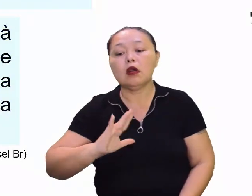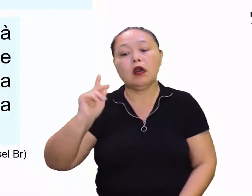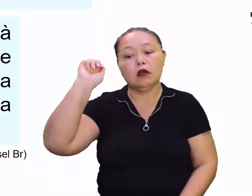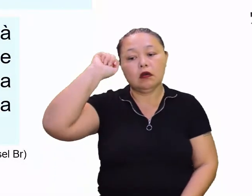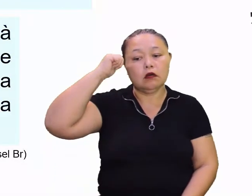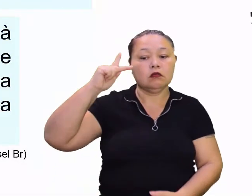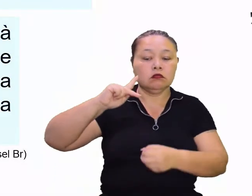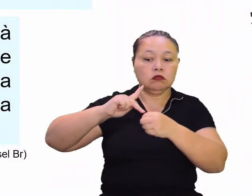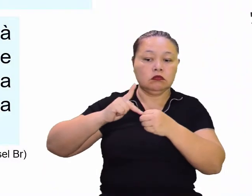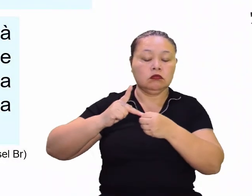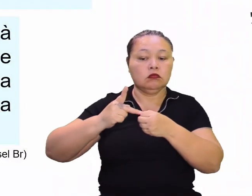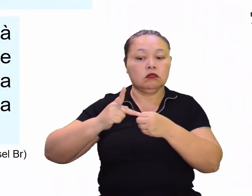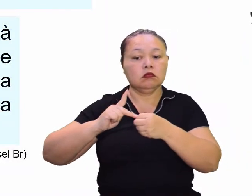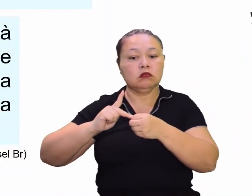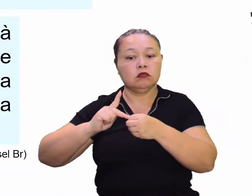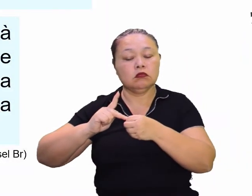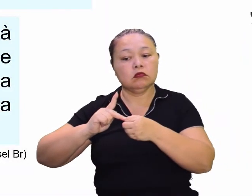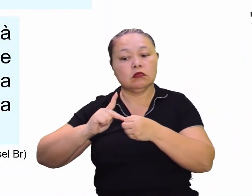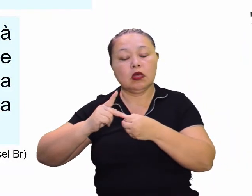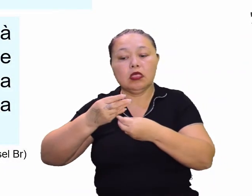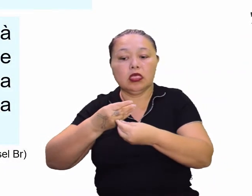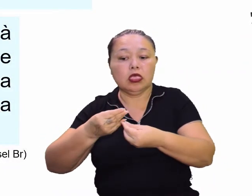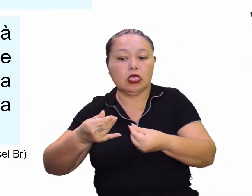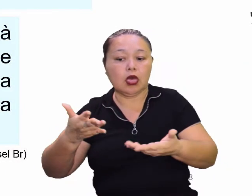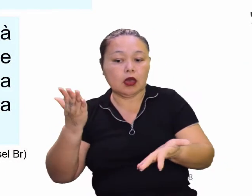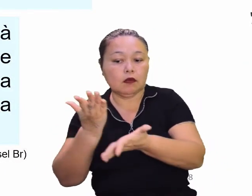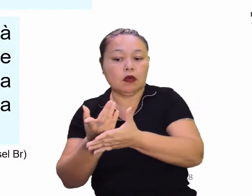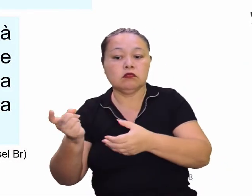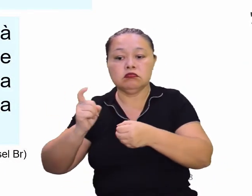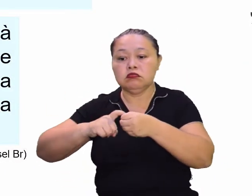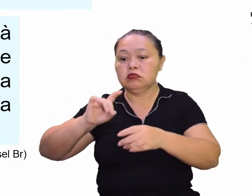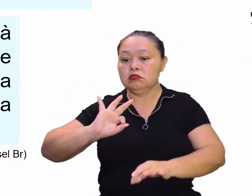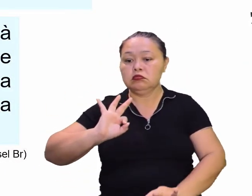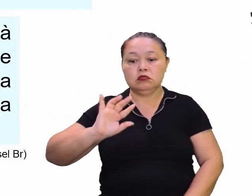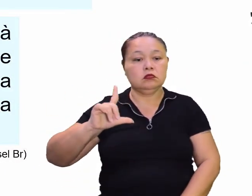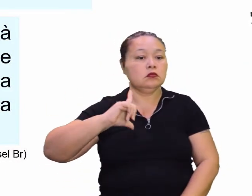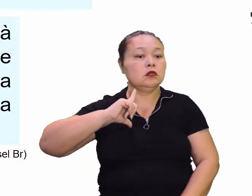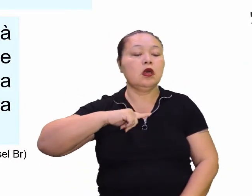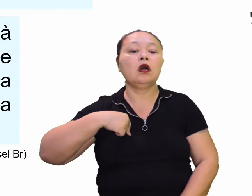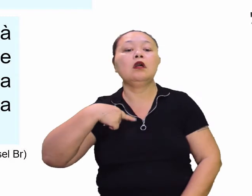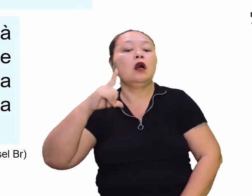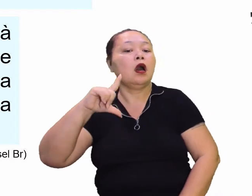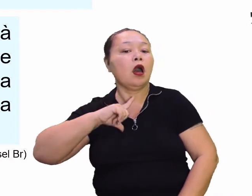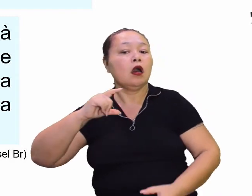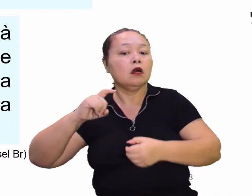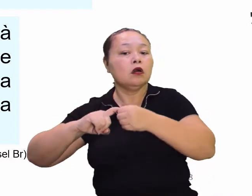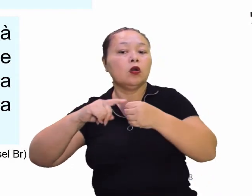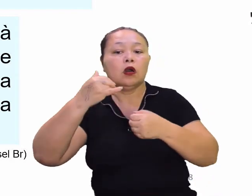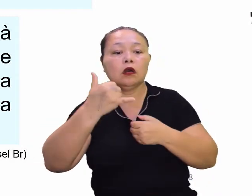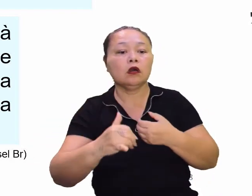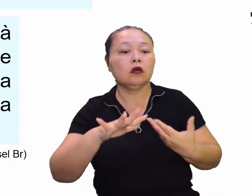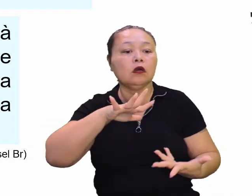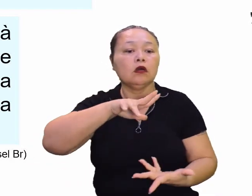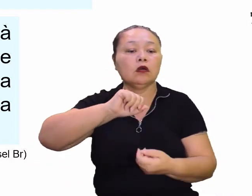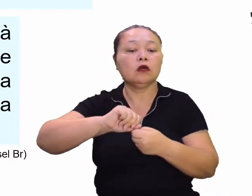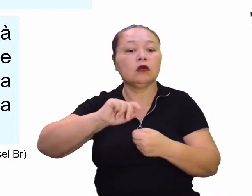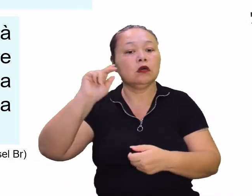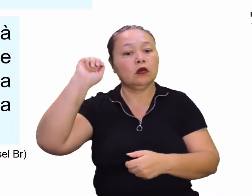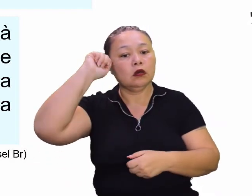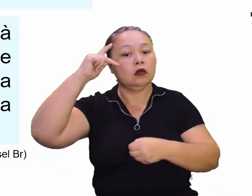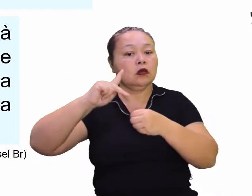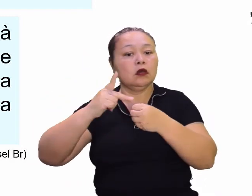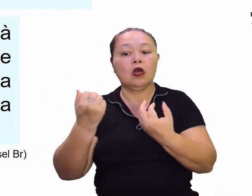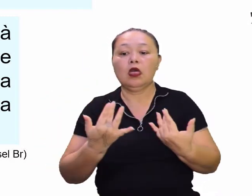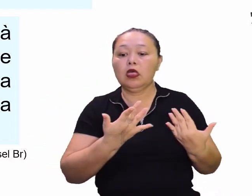petróleo é uma fonte, certo, esgotável. Existe uma enorme dependência energética no mundo, tanto do